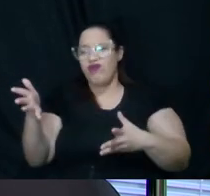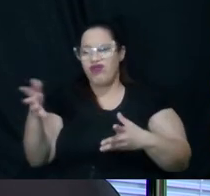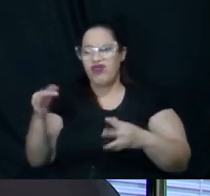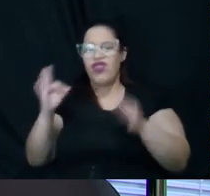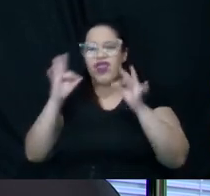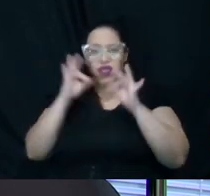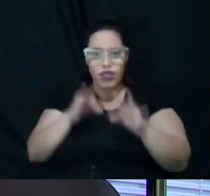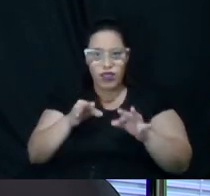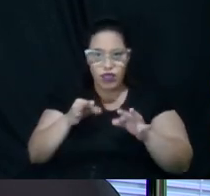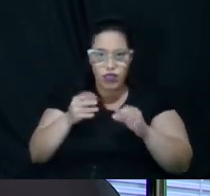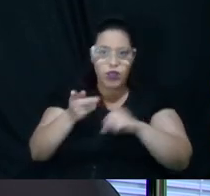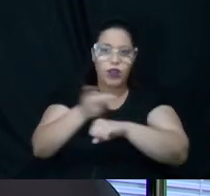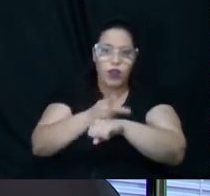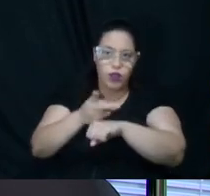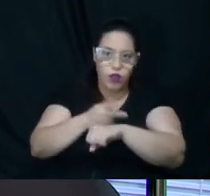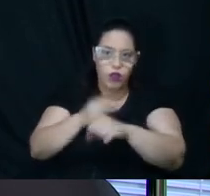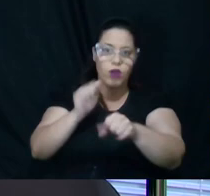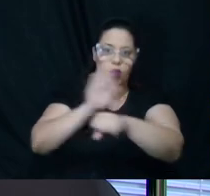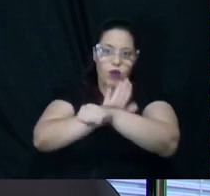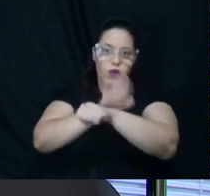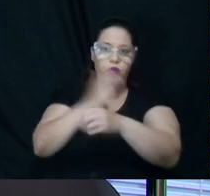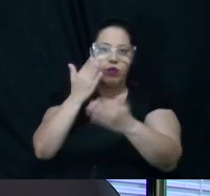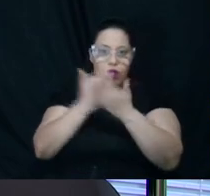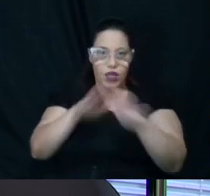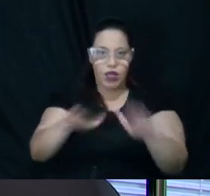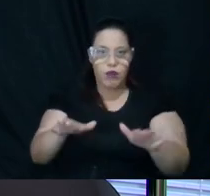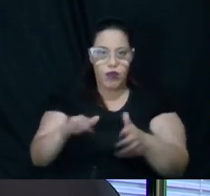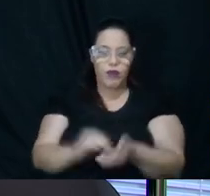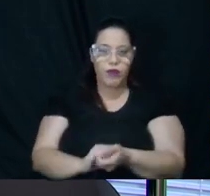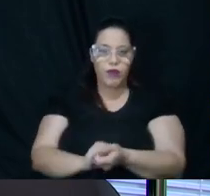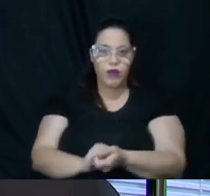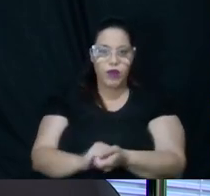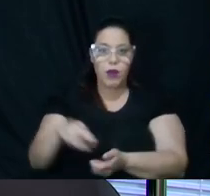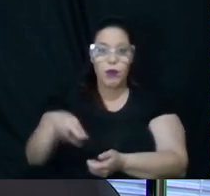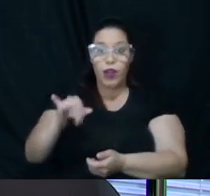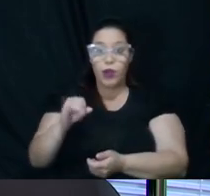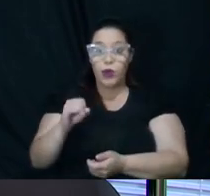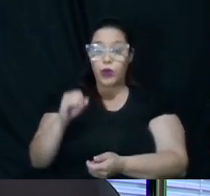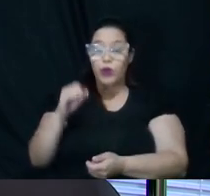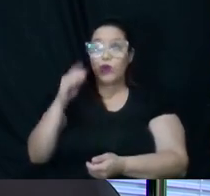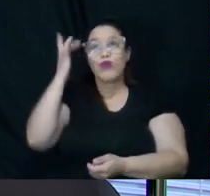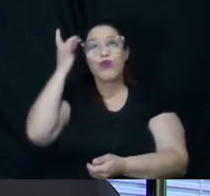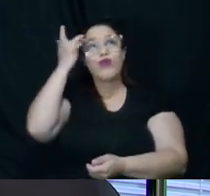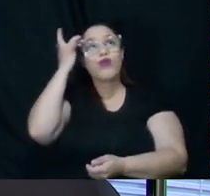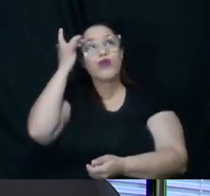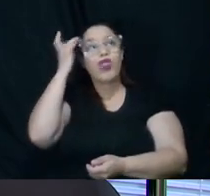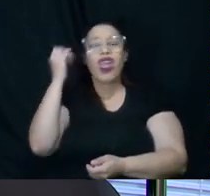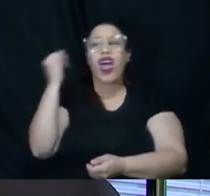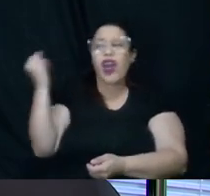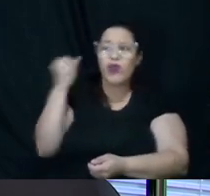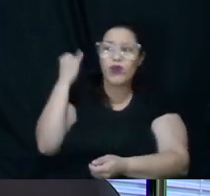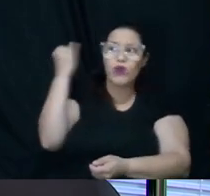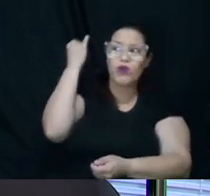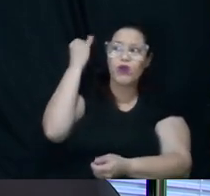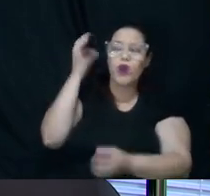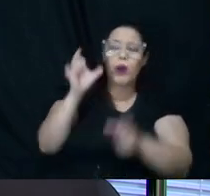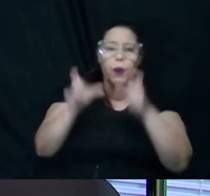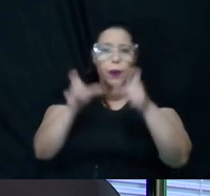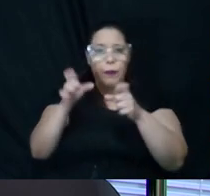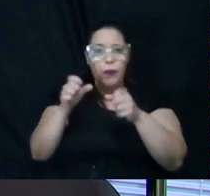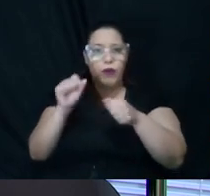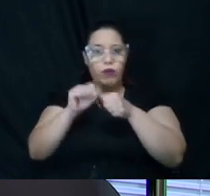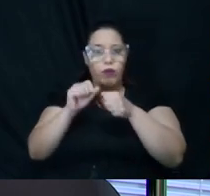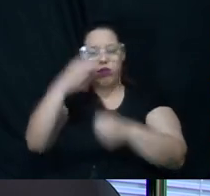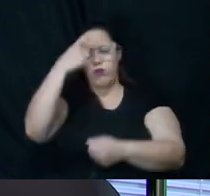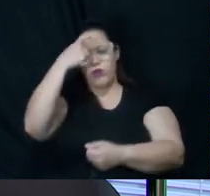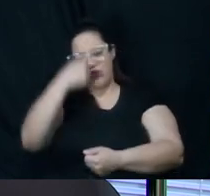realmente uma ajuda para acabar com esse problema. E o Marcos, eu também acho que é fundamental a pessoa fazer uma autoavaliação para